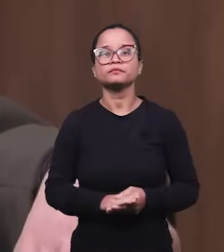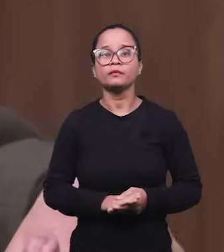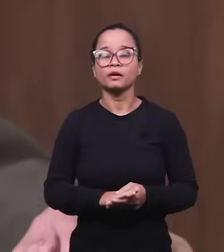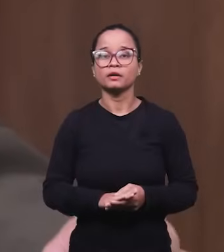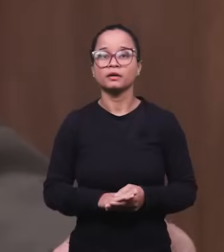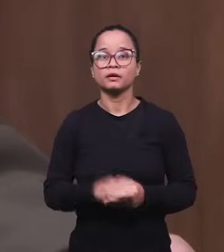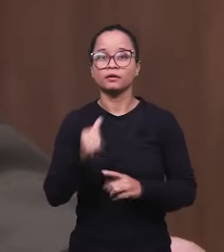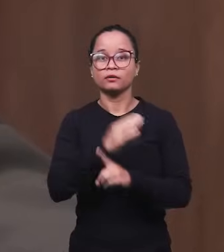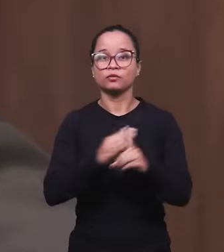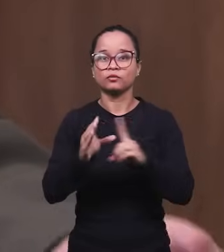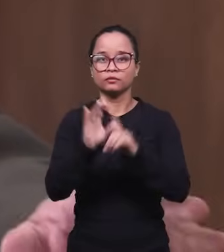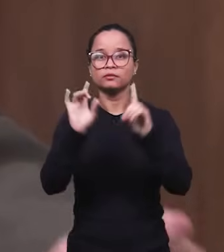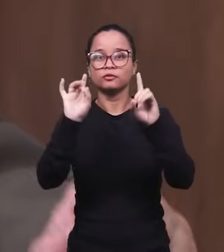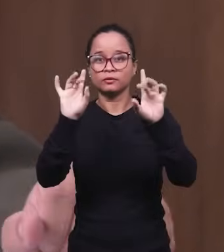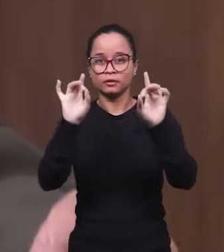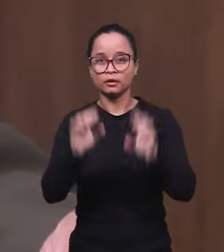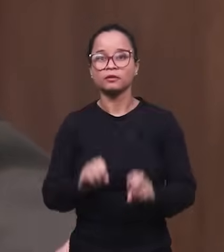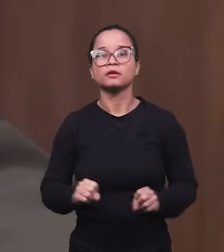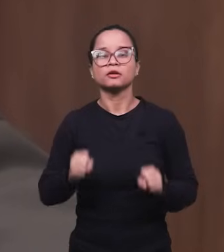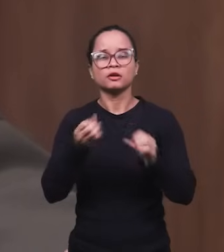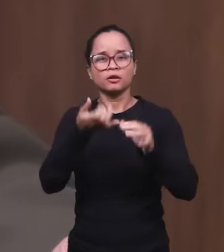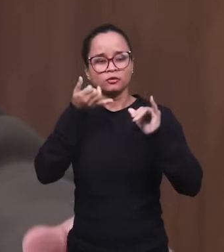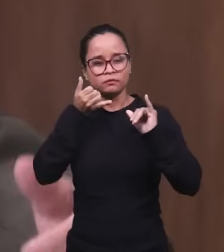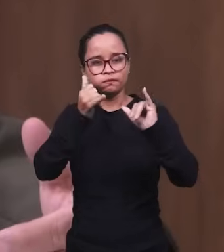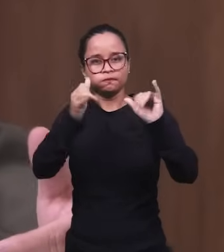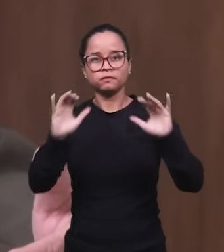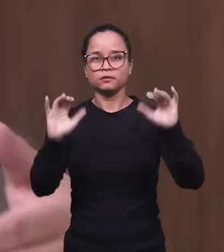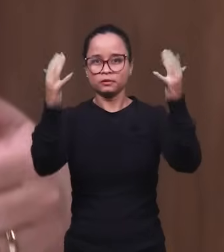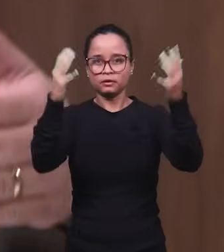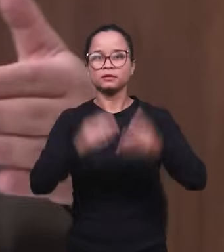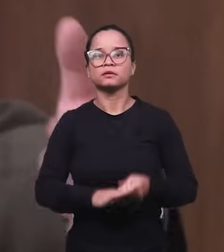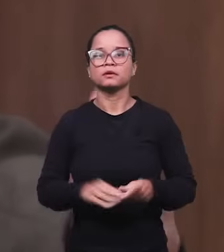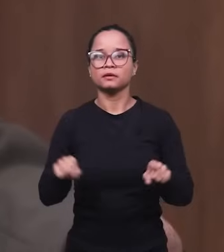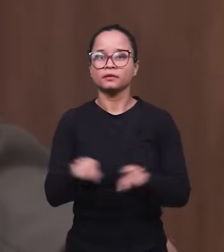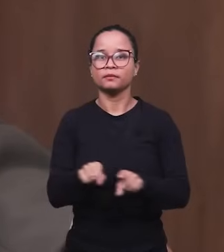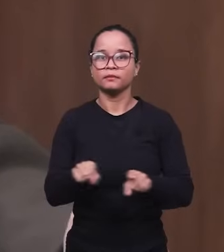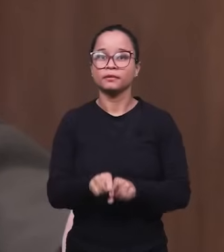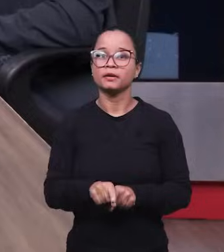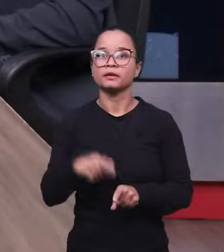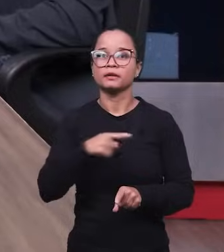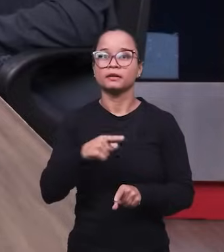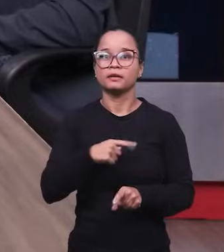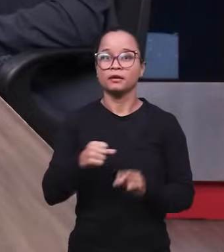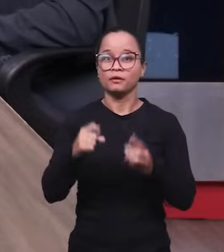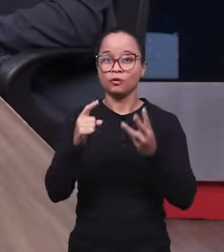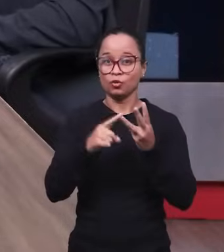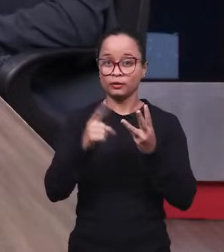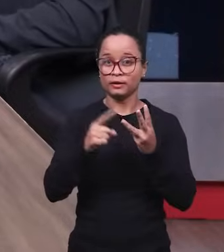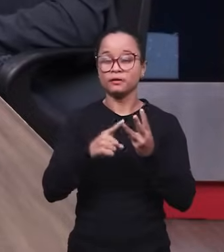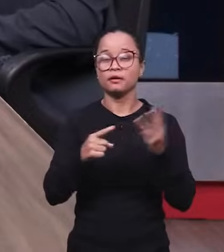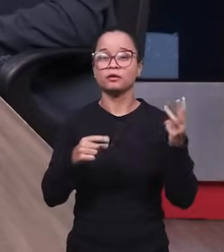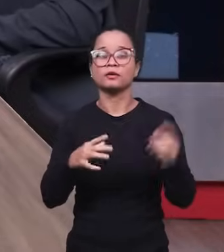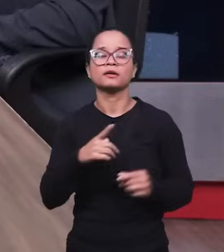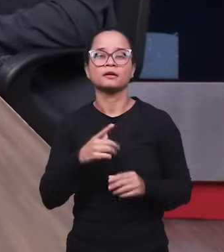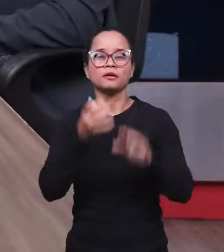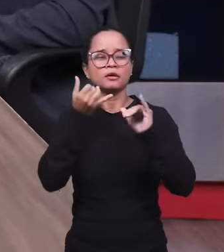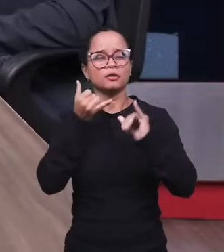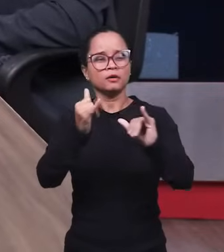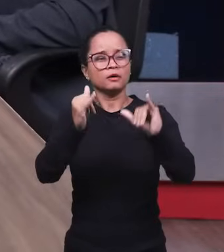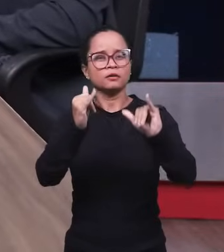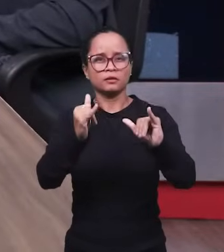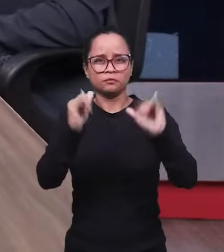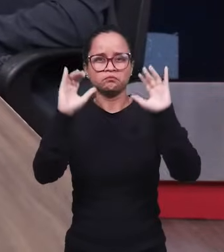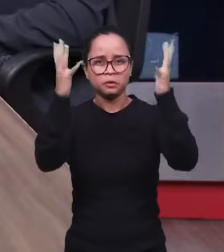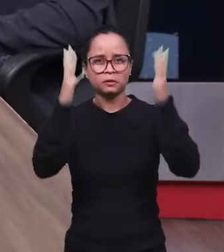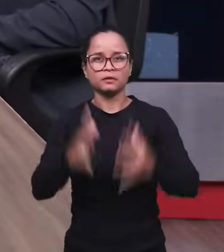é o Trombetas e Festas 1, 2 e 3, inclusive o Trombetas e Festas 3, que é uma repercussão maravilhosa, proclamando